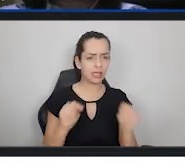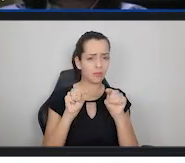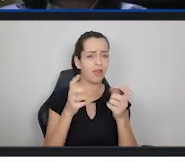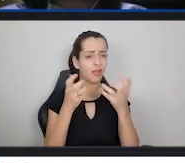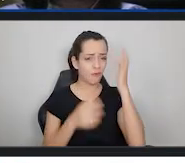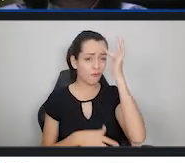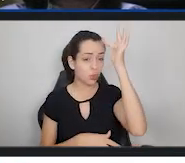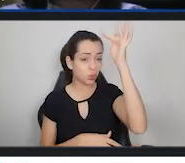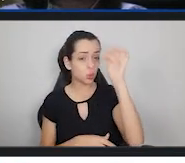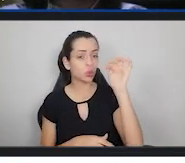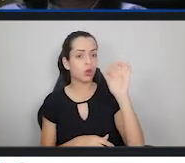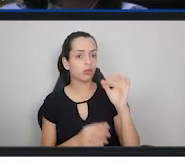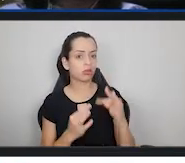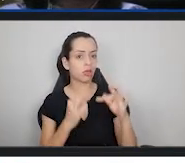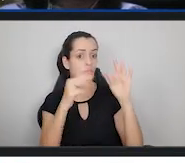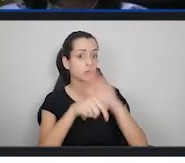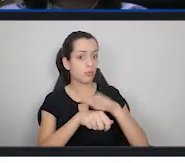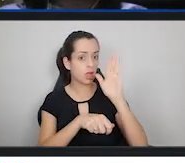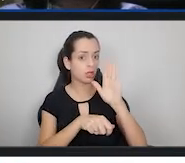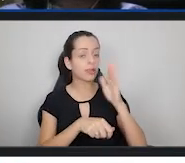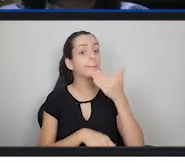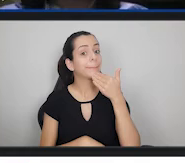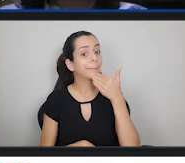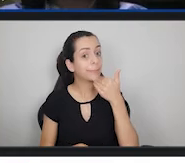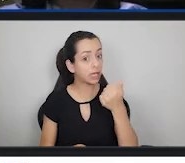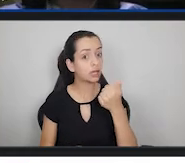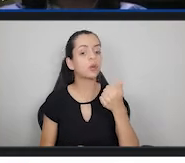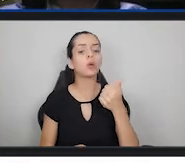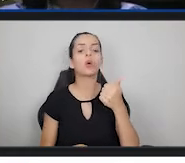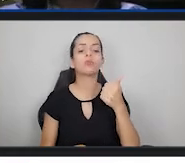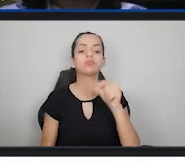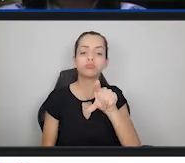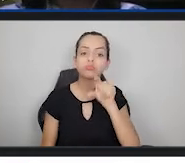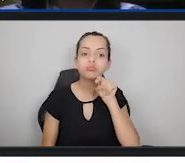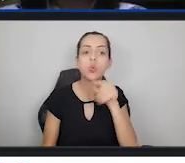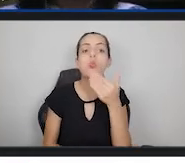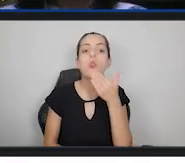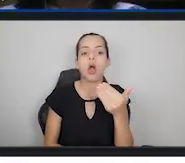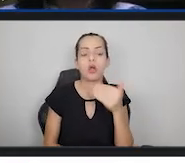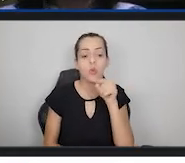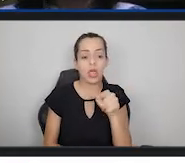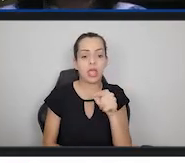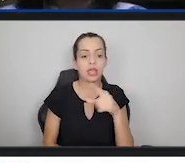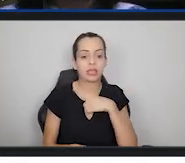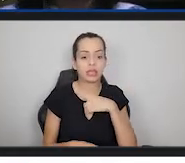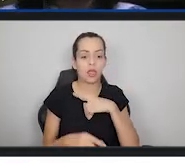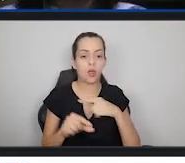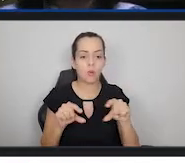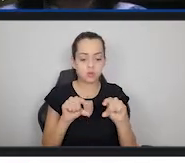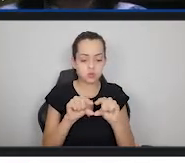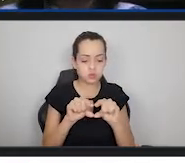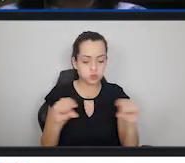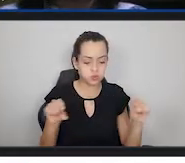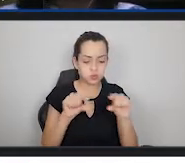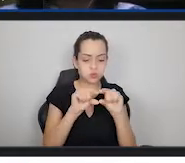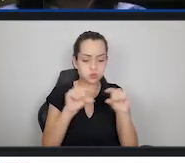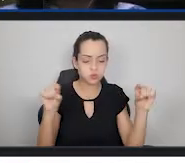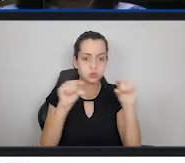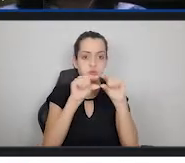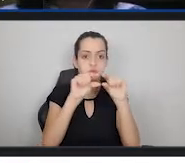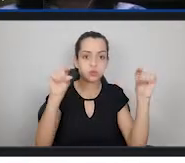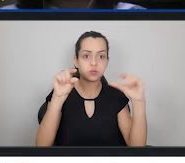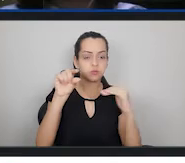temos circuito duplo. Então, se eu tiver uma perspectiva de evolução do sistema, é interessante que eu já coloque uma torre